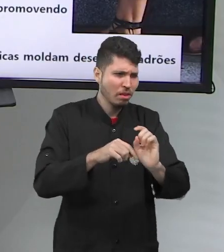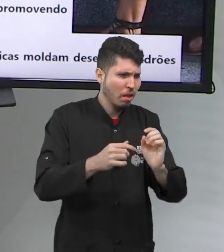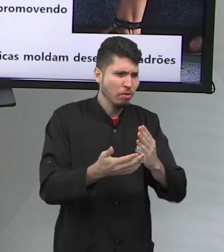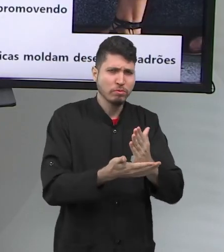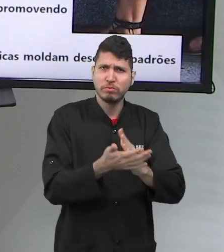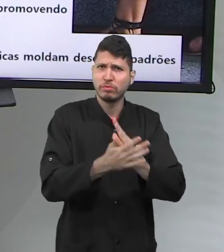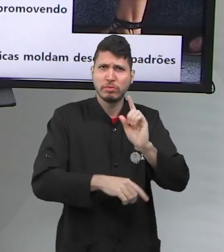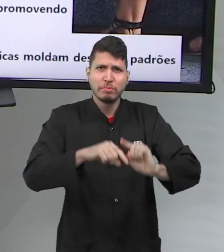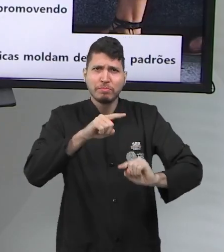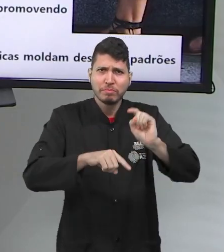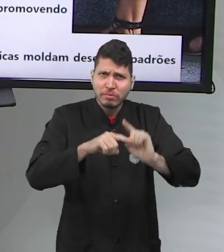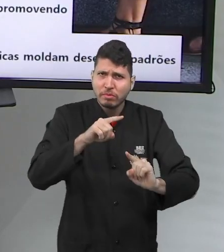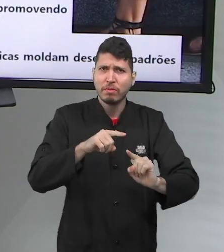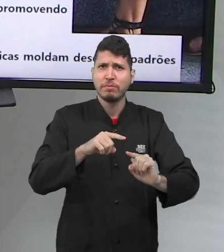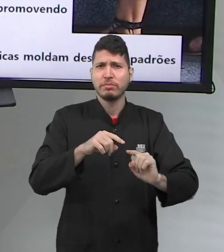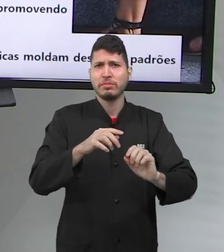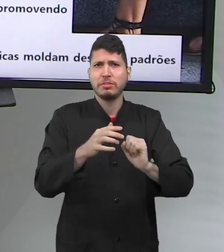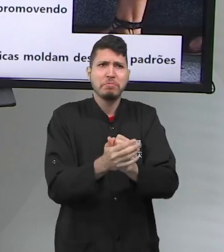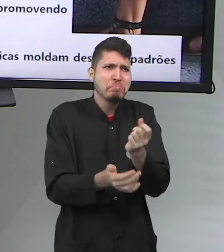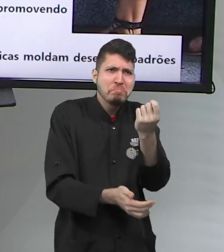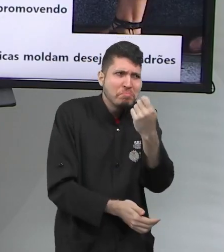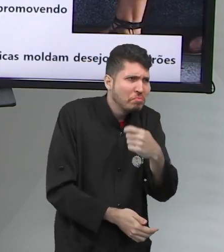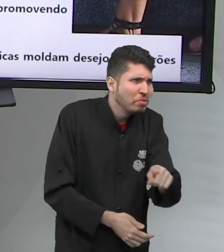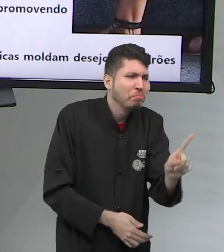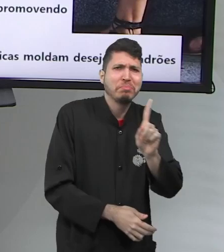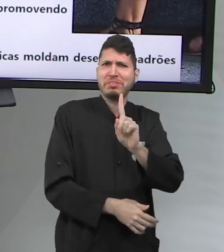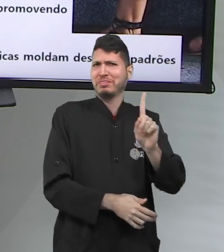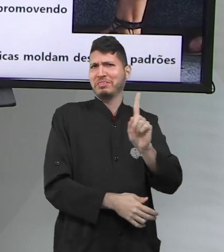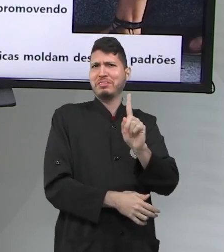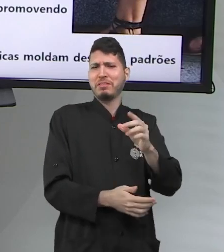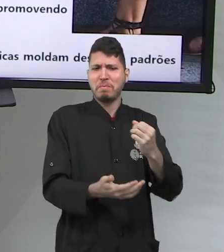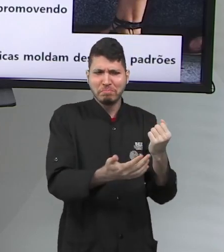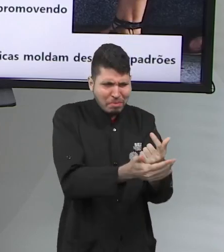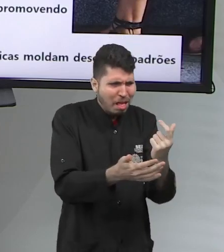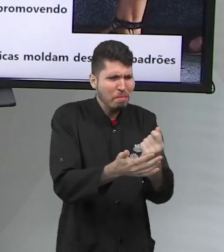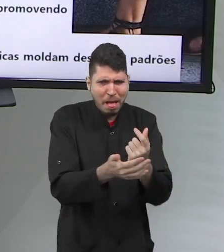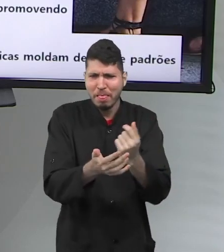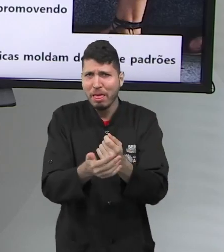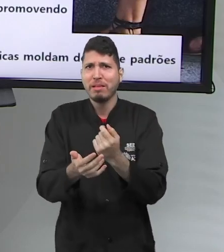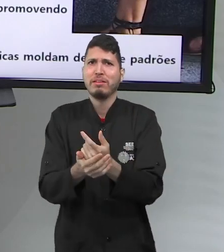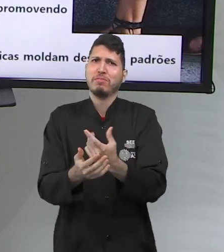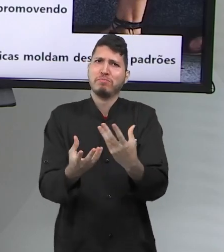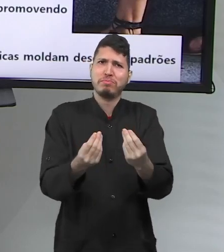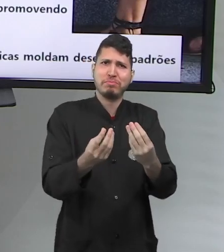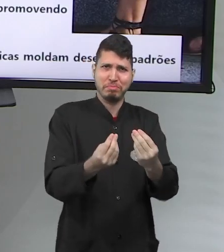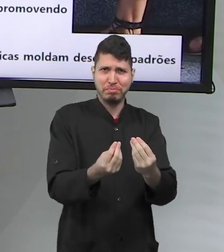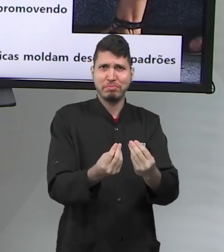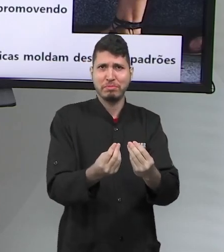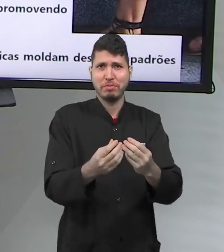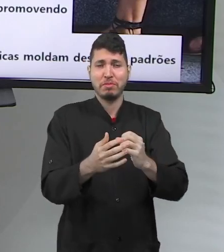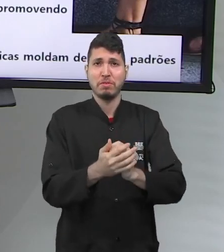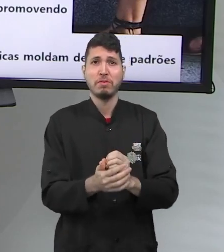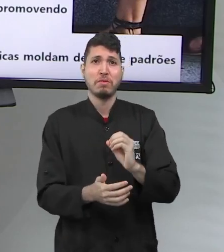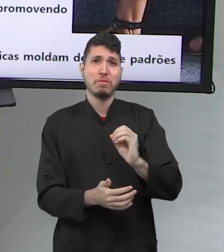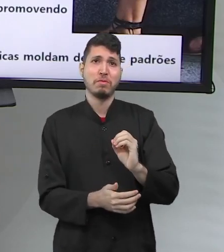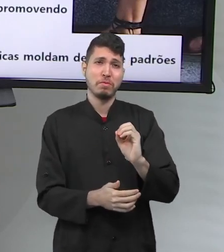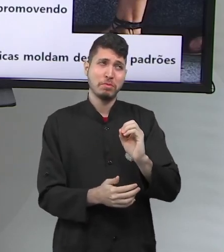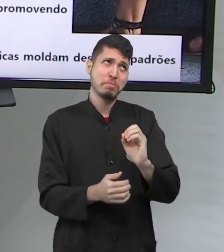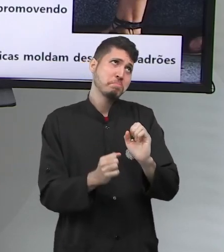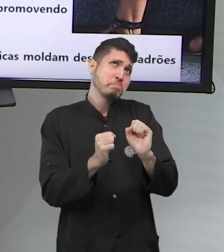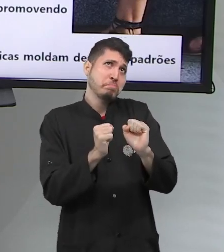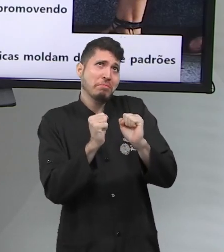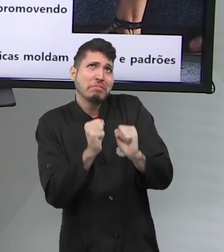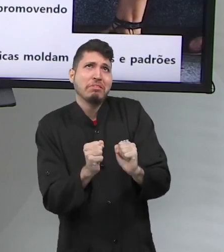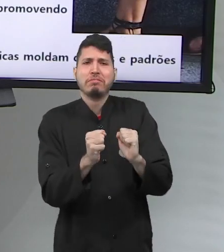mercadorias, produtos que não são tão necessários assim, ou que poderiam ser